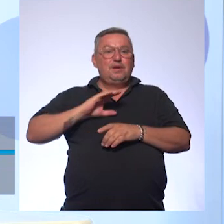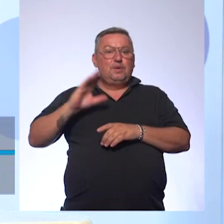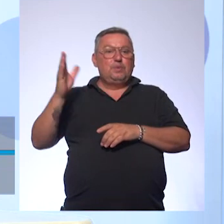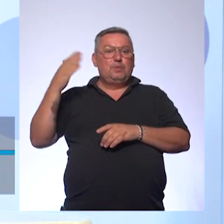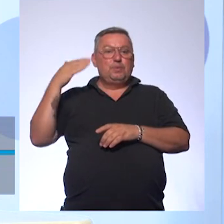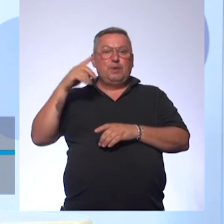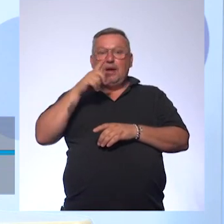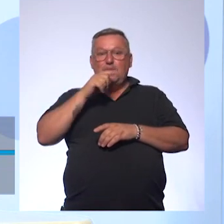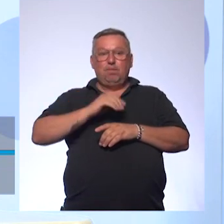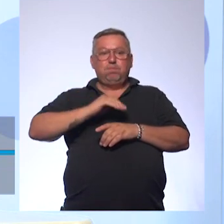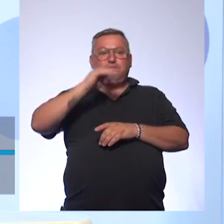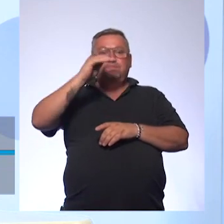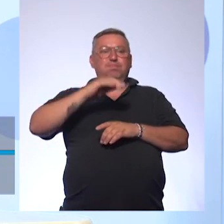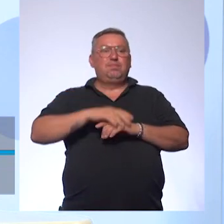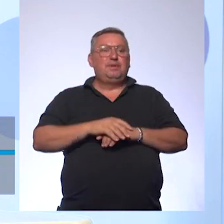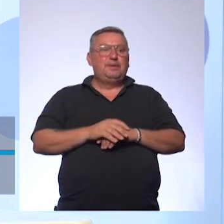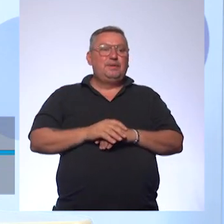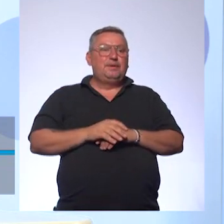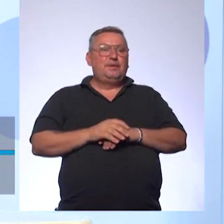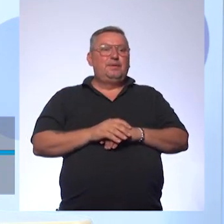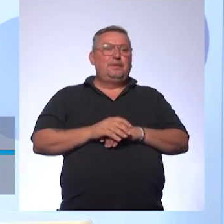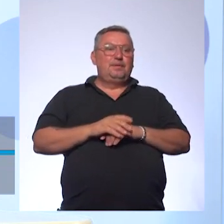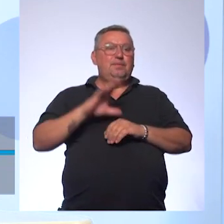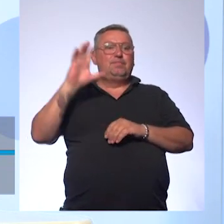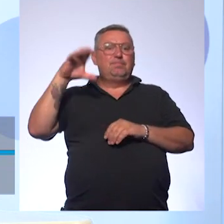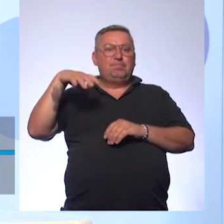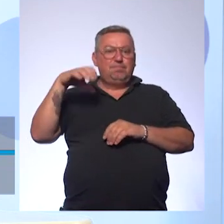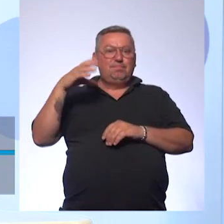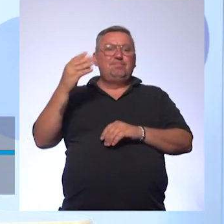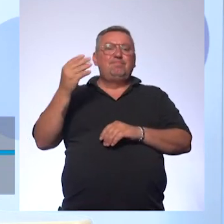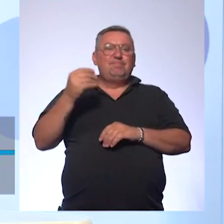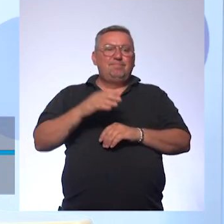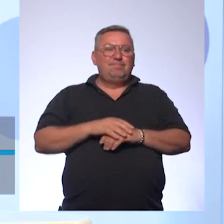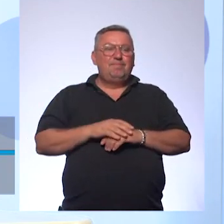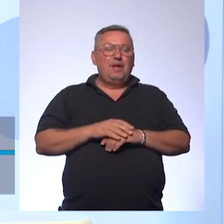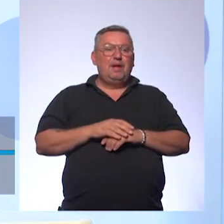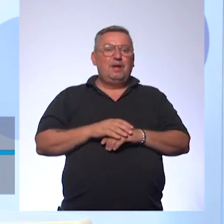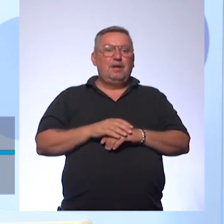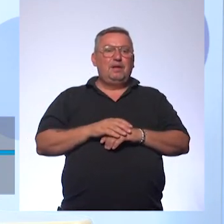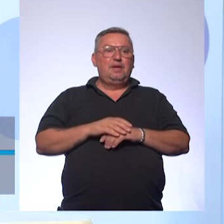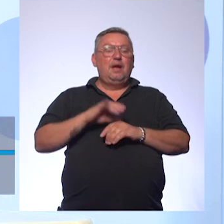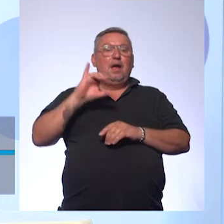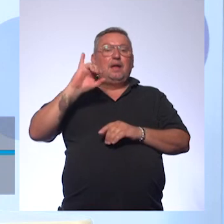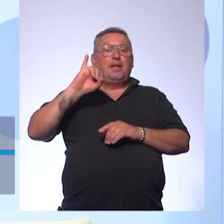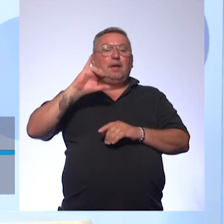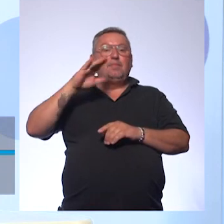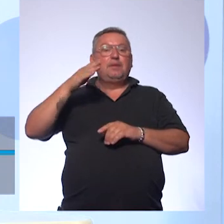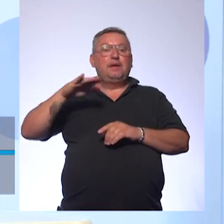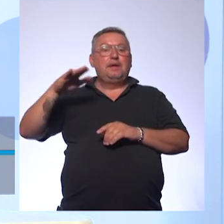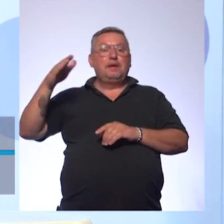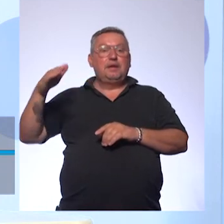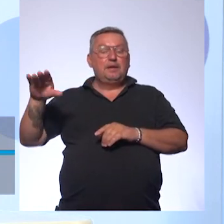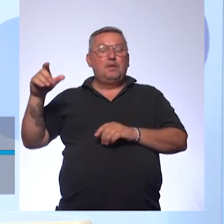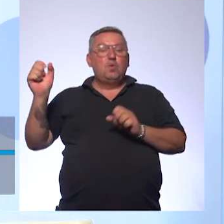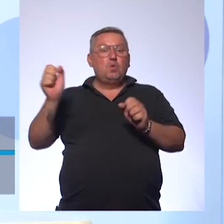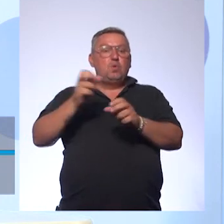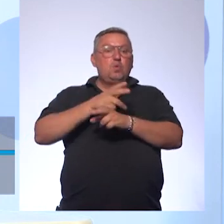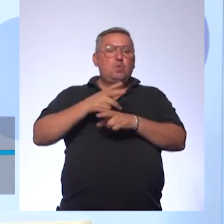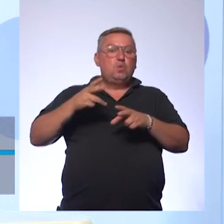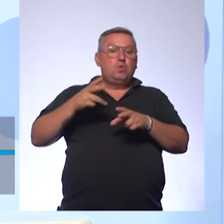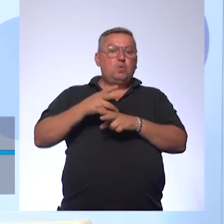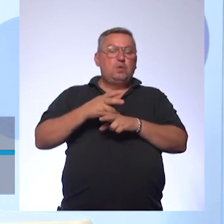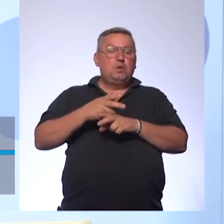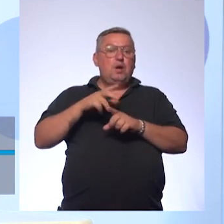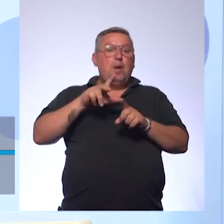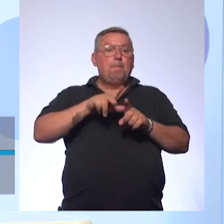32 graus. Lá tem a festa de peão e não sei o quê, né? E, o pessoal pegou aqui o negócio, está todo mundo gostando aqui de falar como é que está o